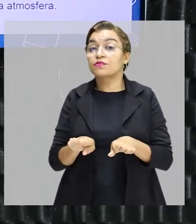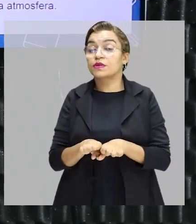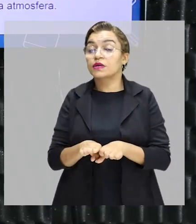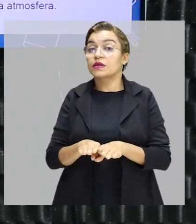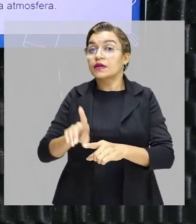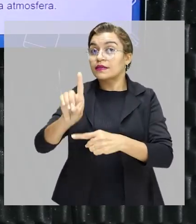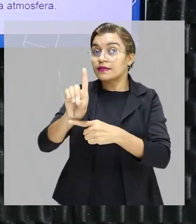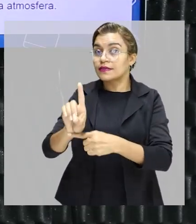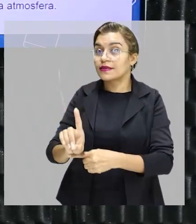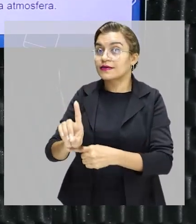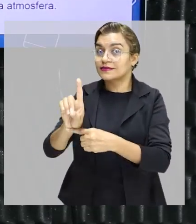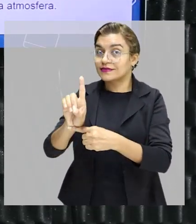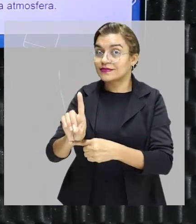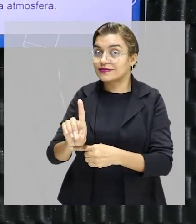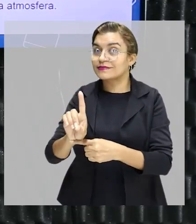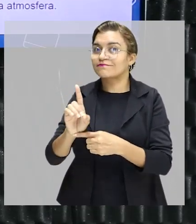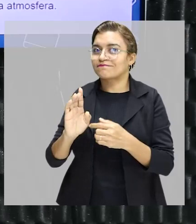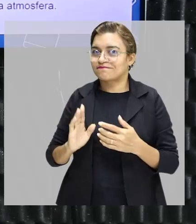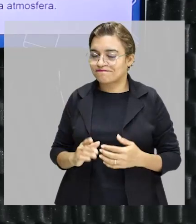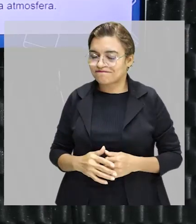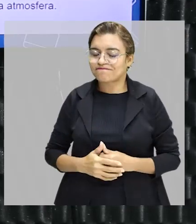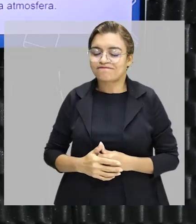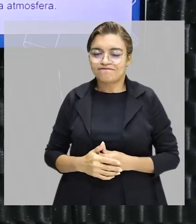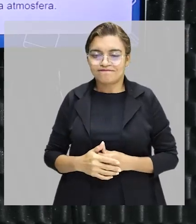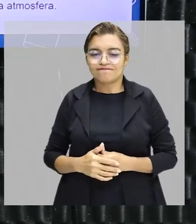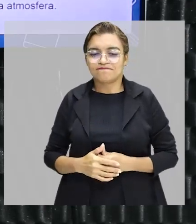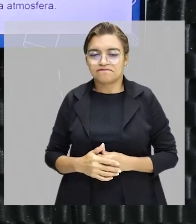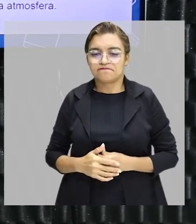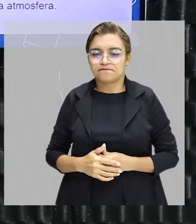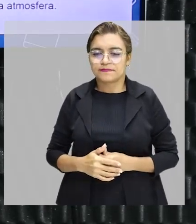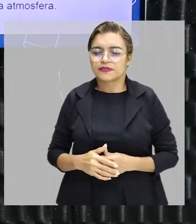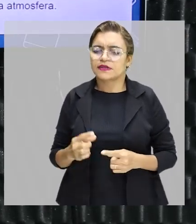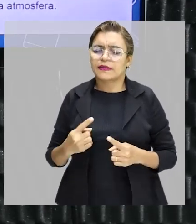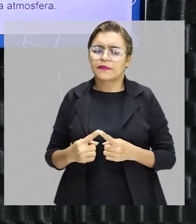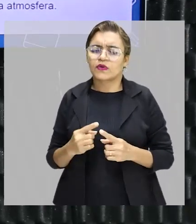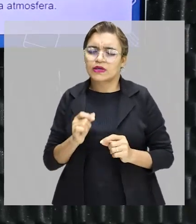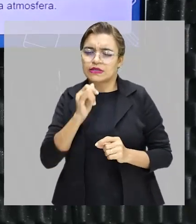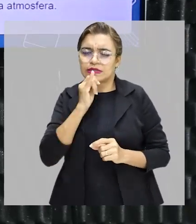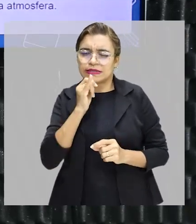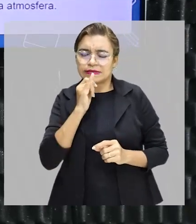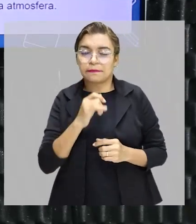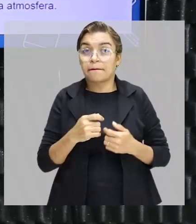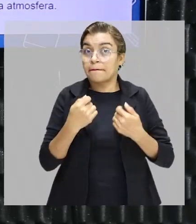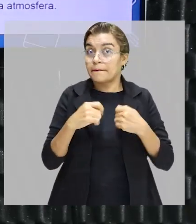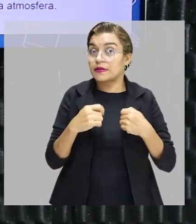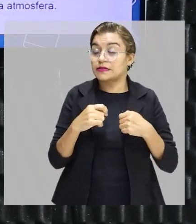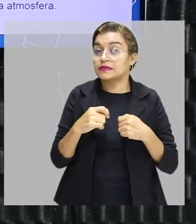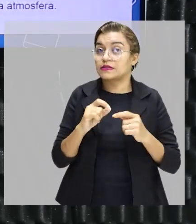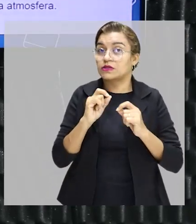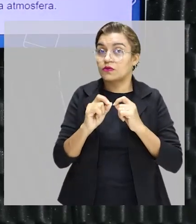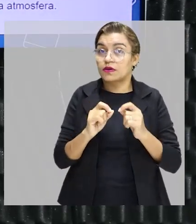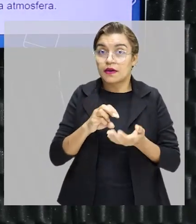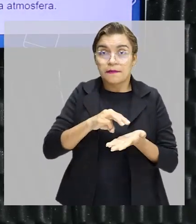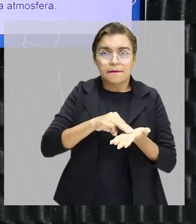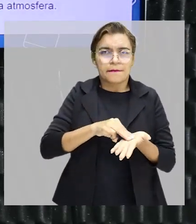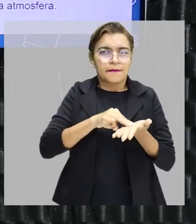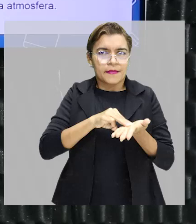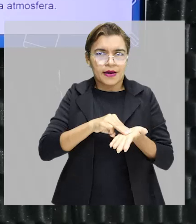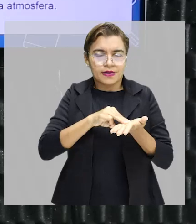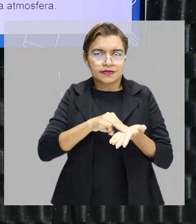da densidade, ok? Por quê? A gente precisa, na verdade, de uma certa